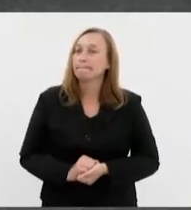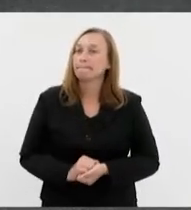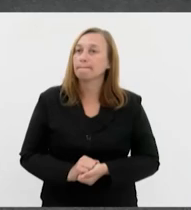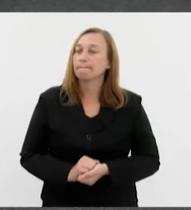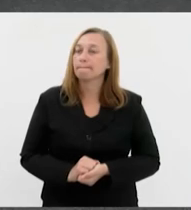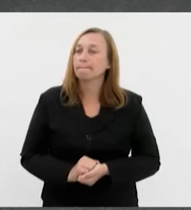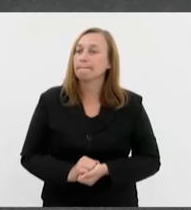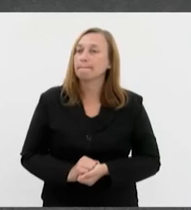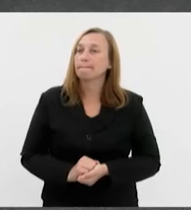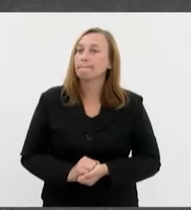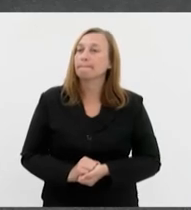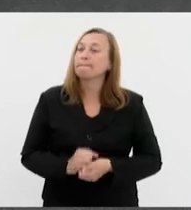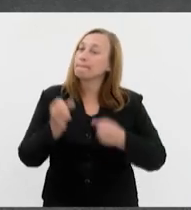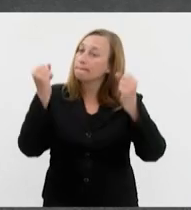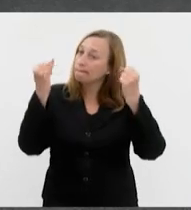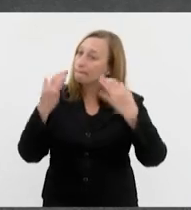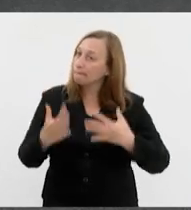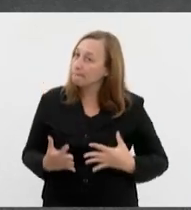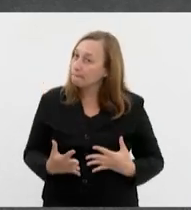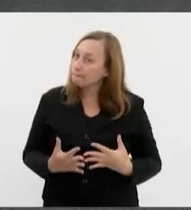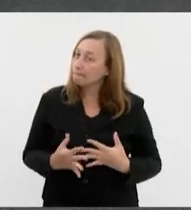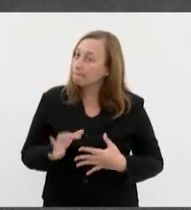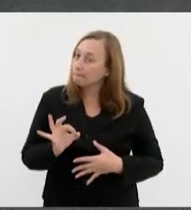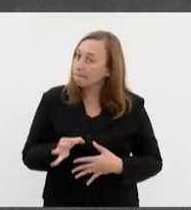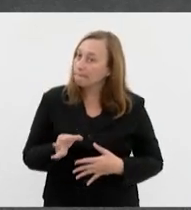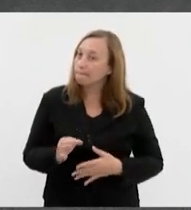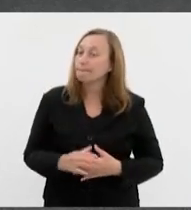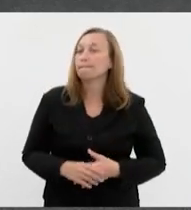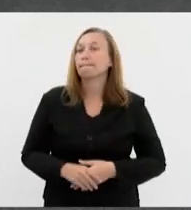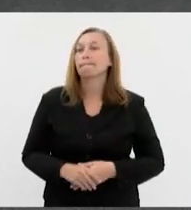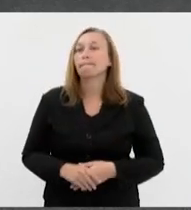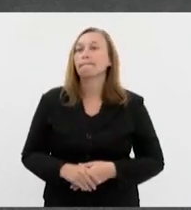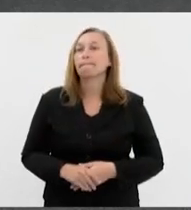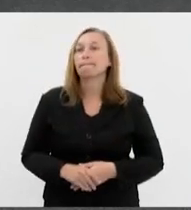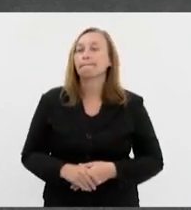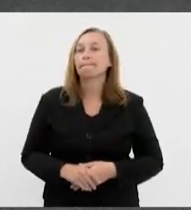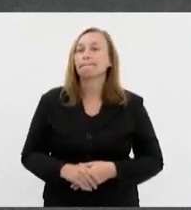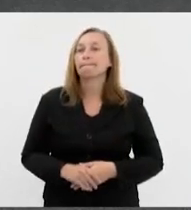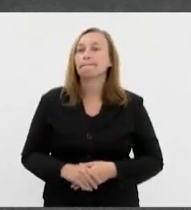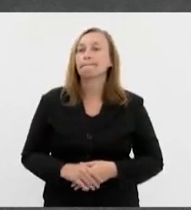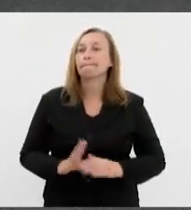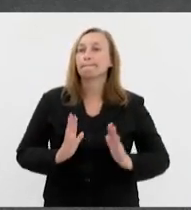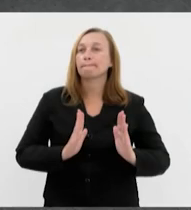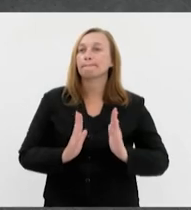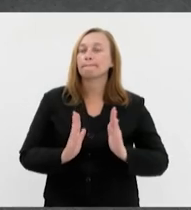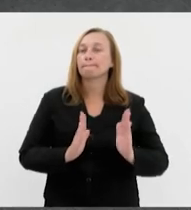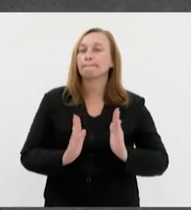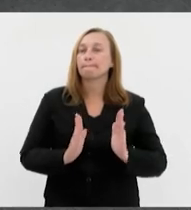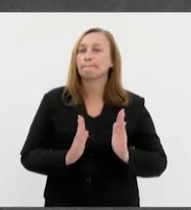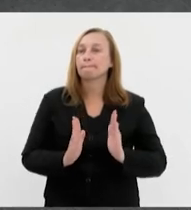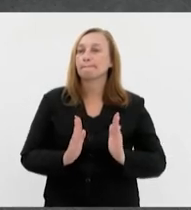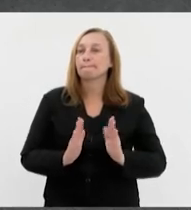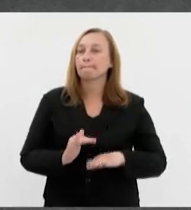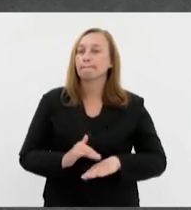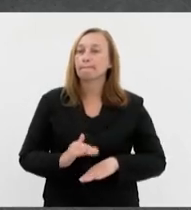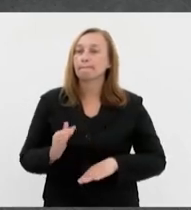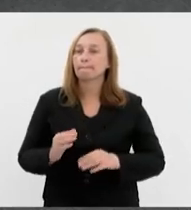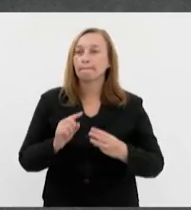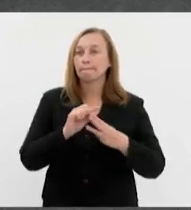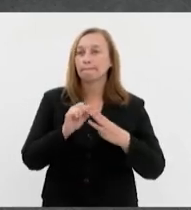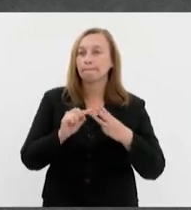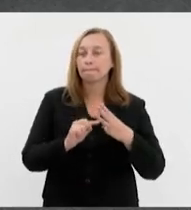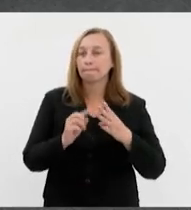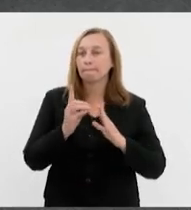claríssimo que se trata de prorrogação de 3 decretos